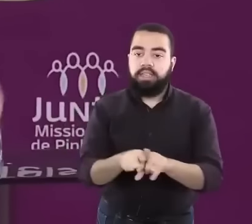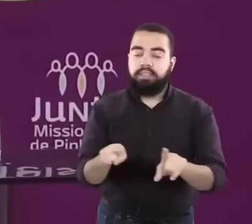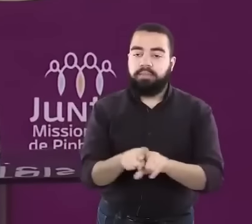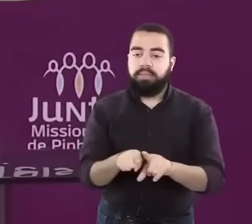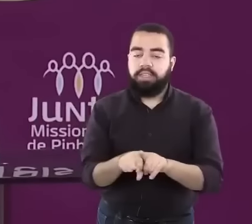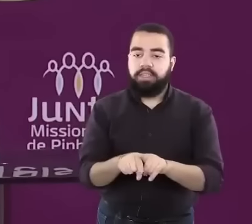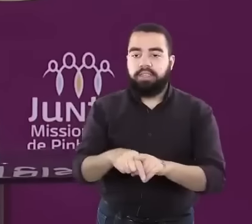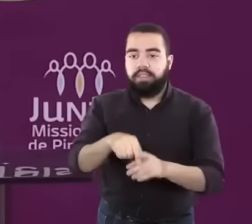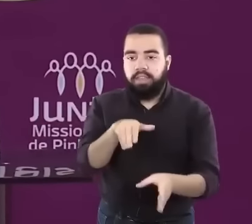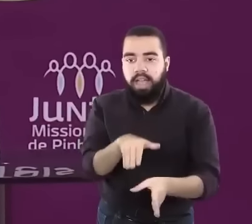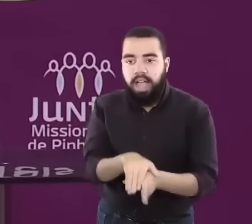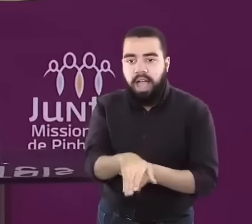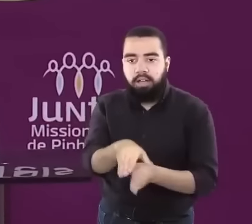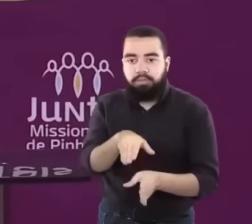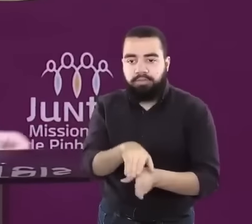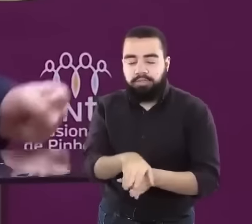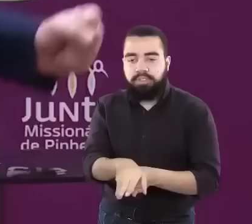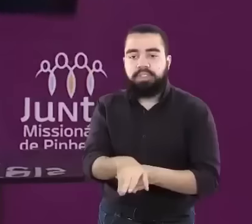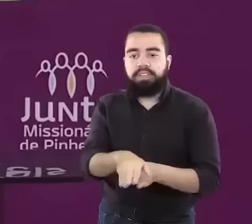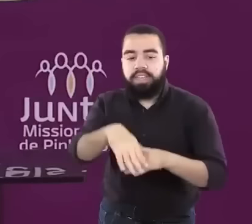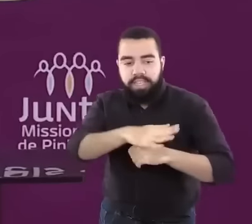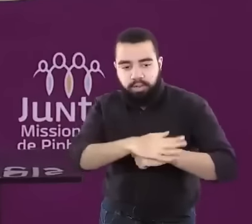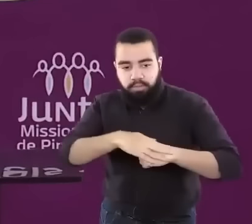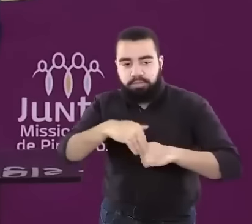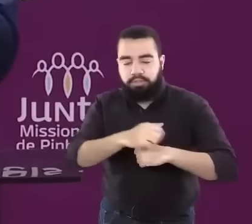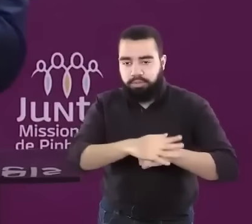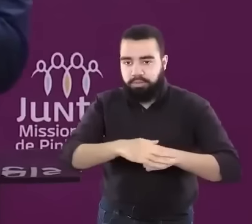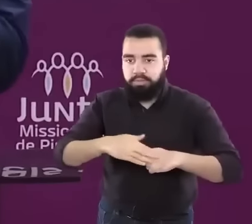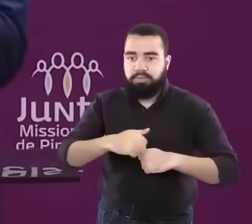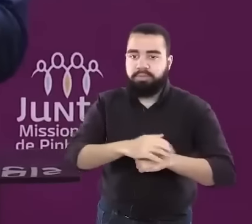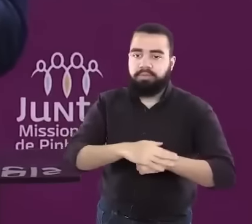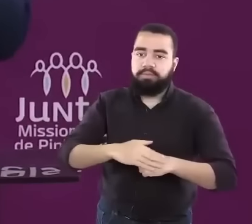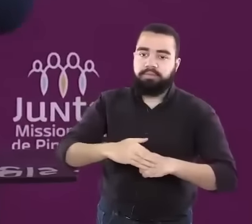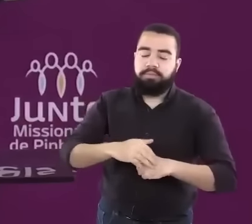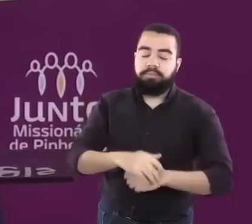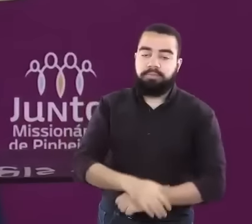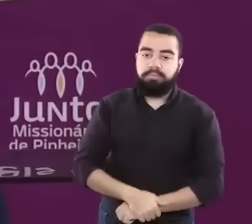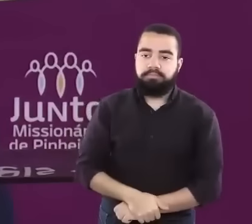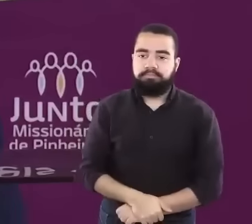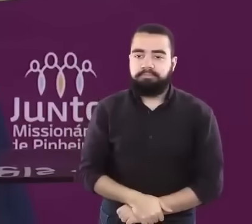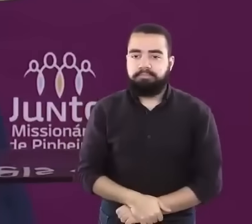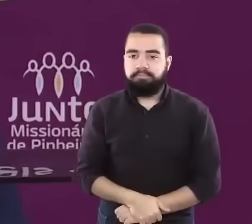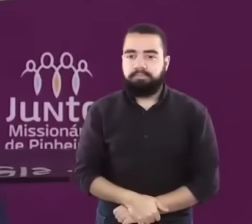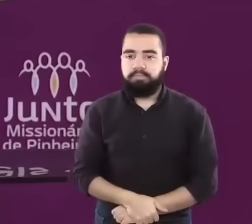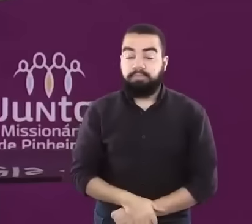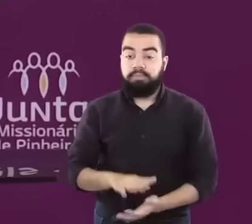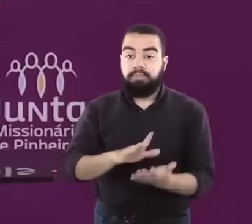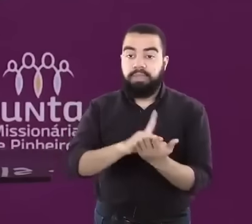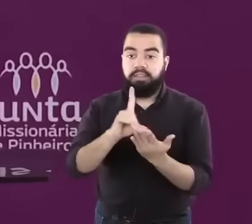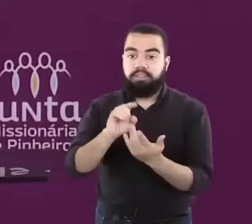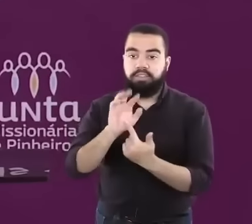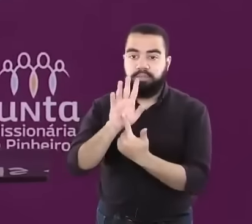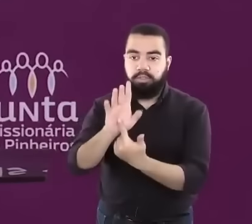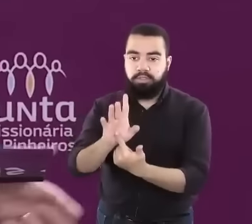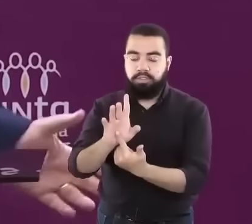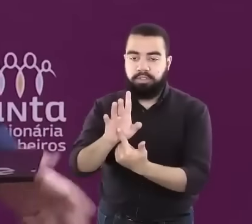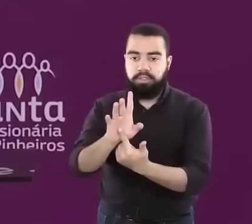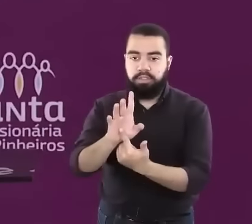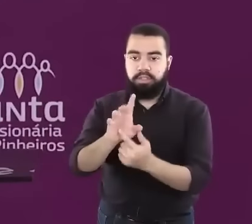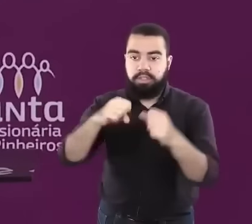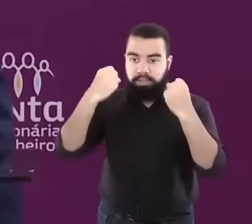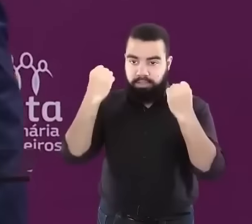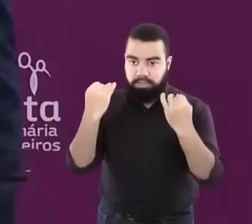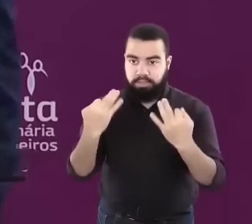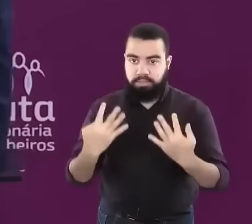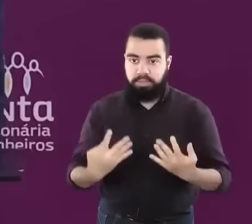para você amém palavra de consolo diz assim Salmo 37 eu vou